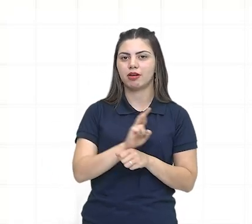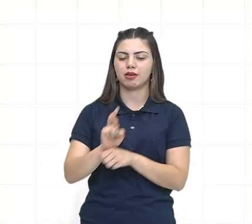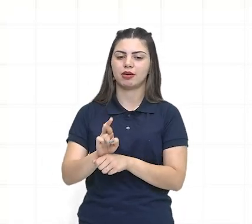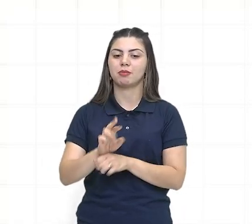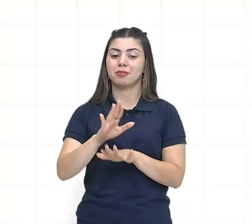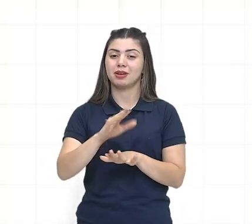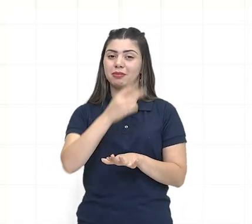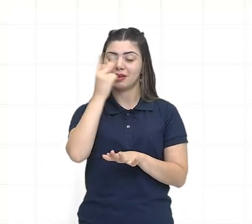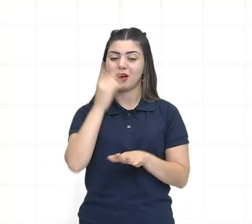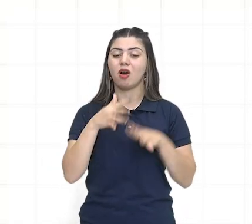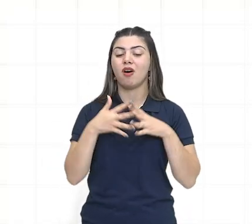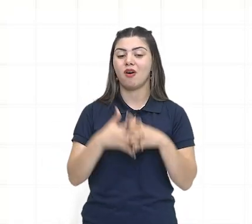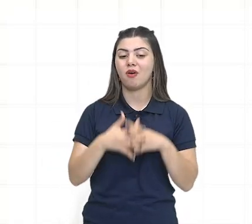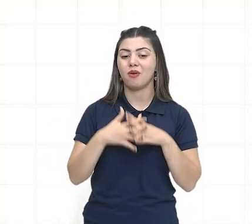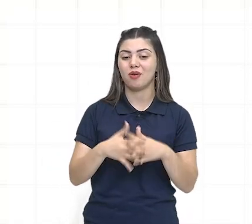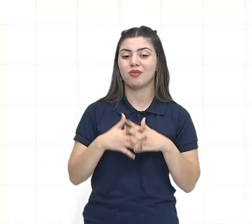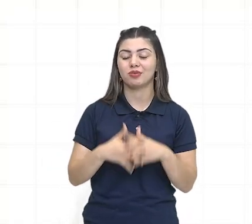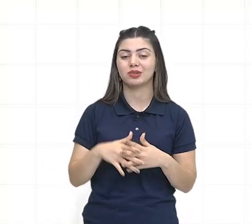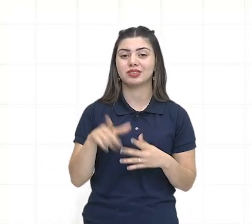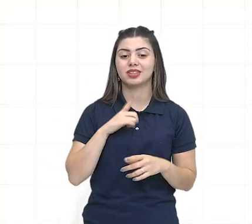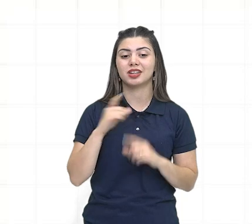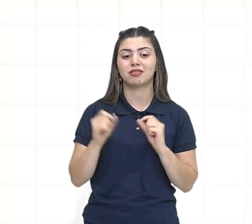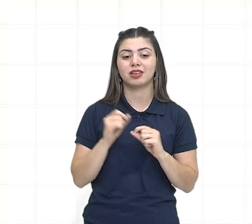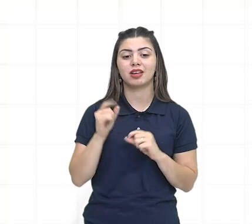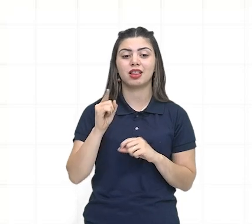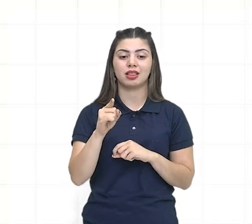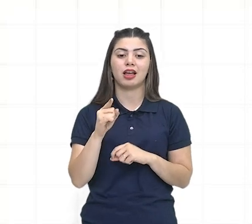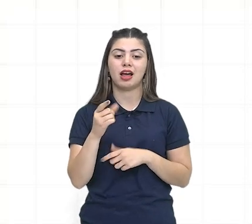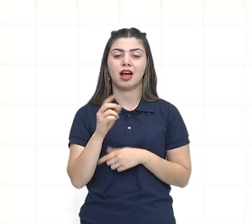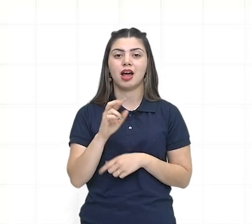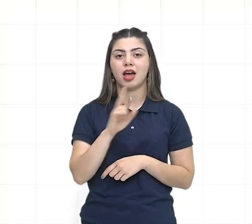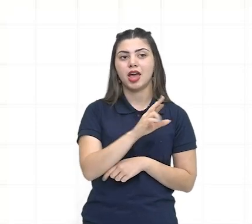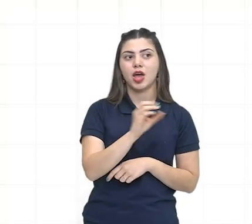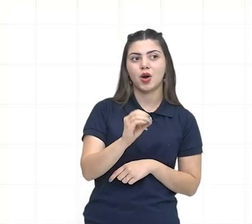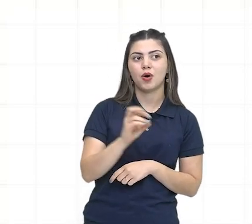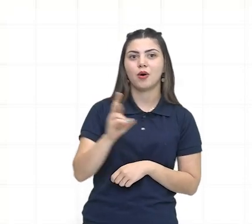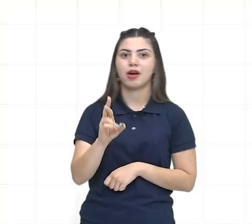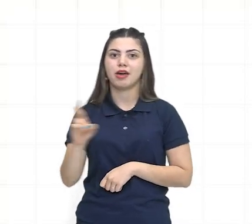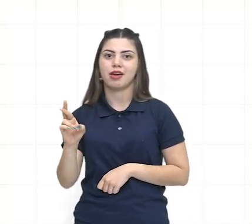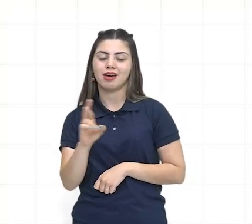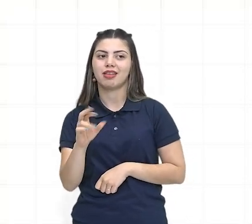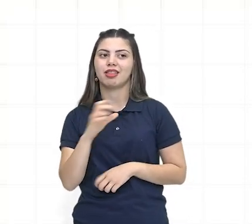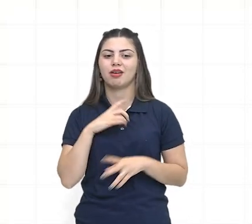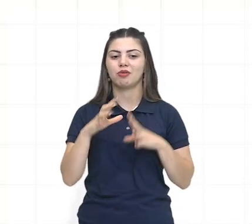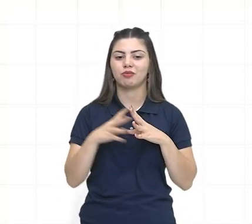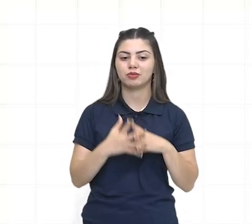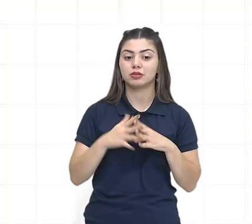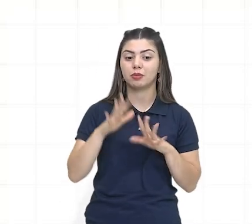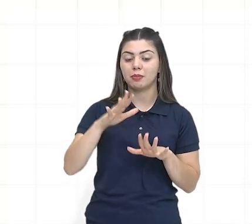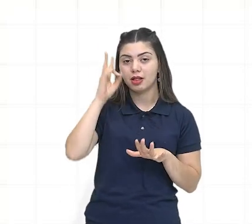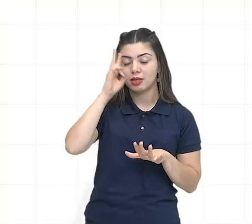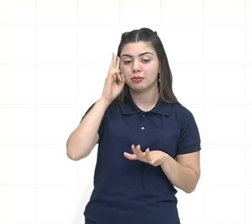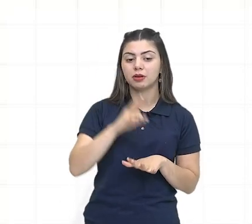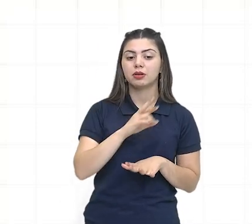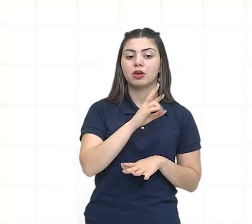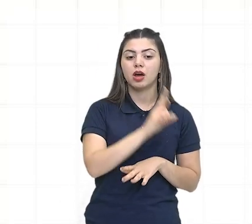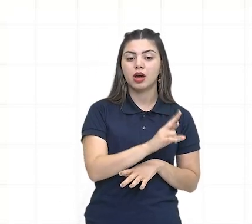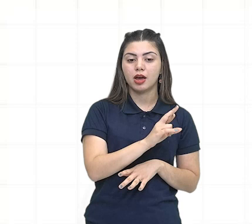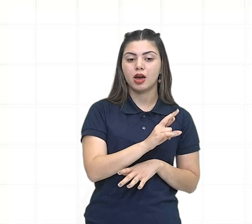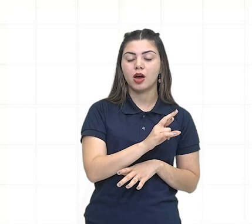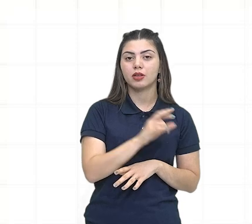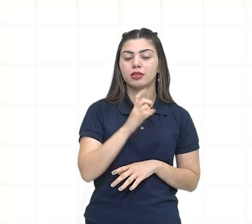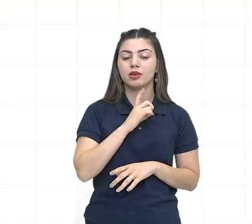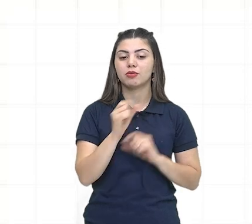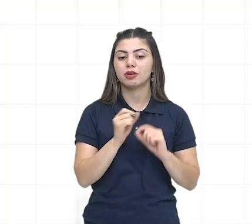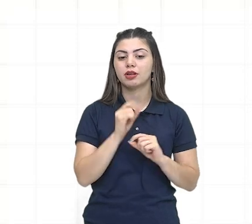gente, pessoal, confunde, né, a sigla de Rondônia com Roraima e vice-versa. Então, lembrando, Rondônia, RO, né,